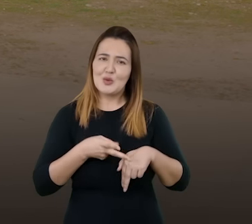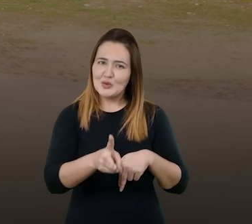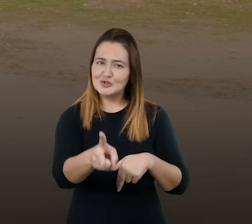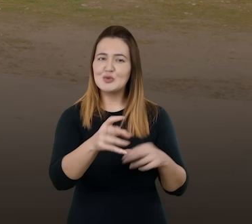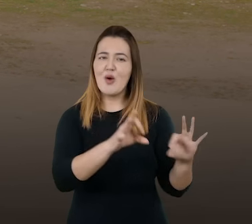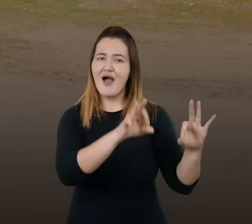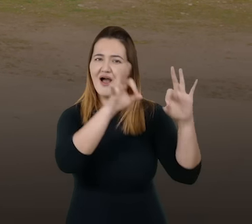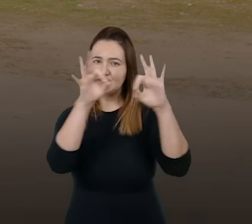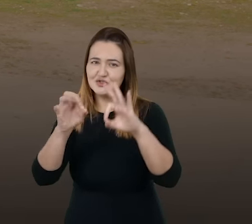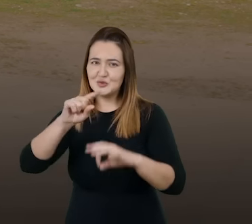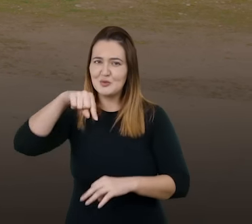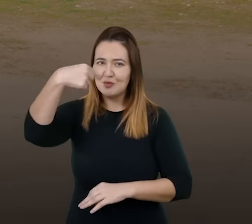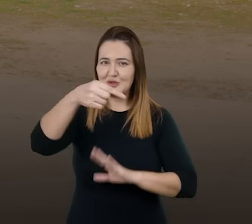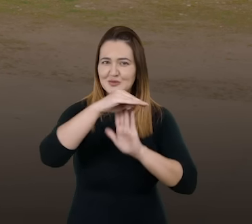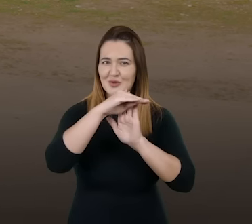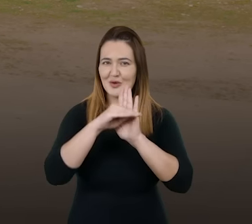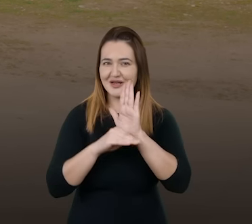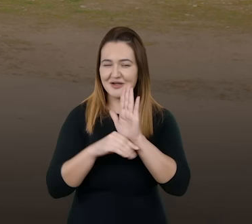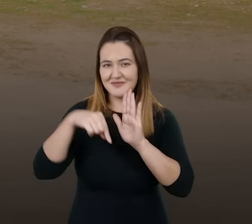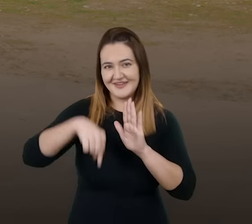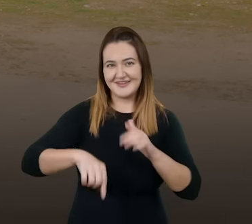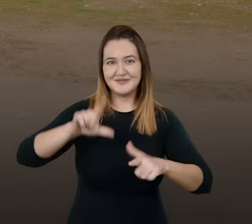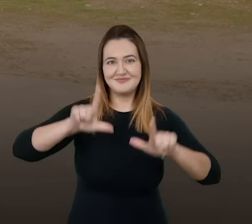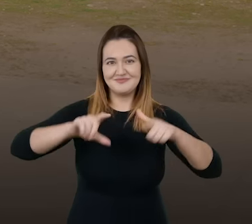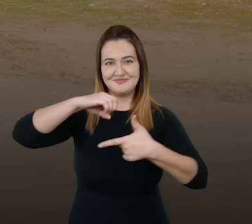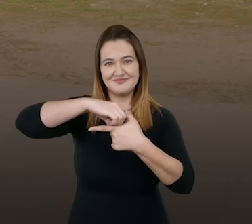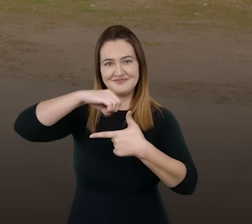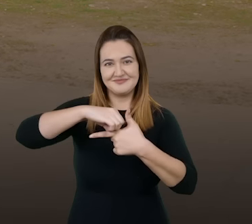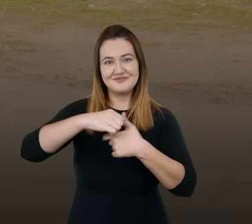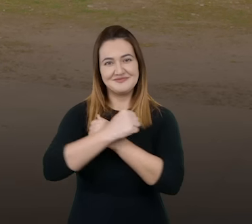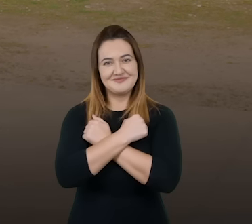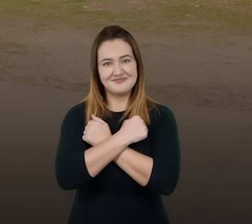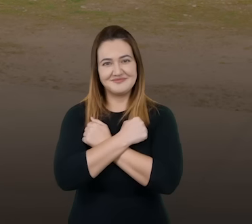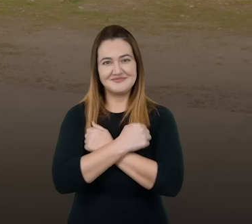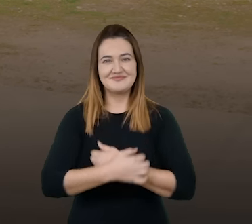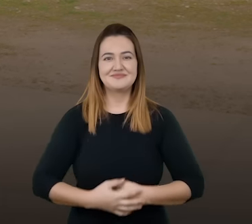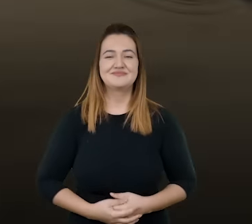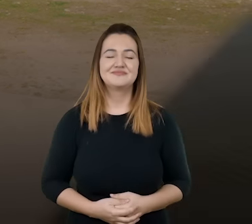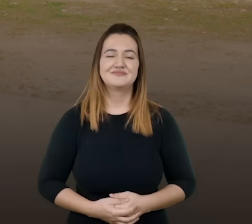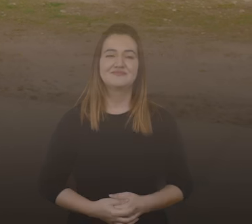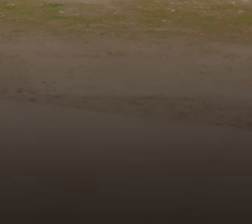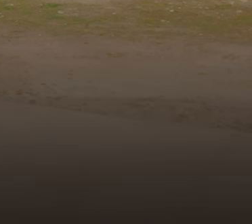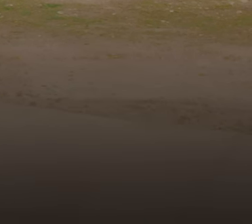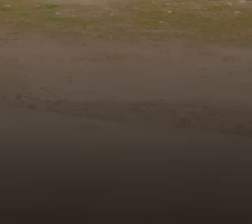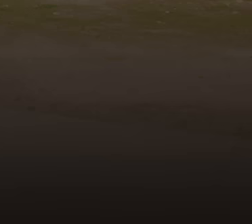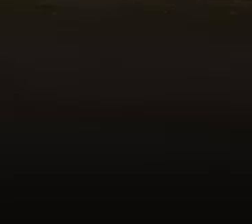continuação desse tema no nosso próximo encontro aqui na TV Novo Tempo. Eu espero você.